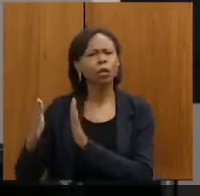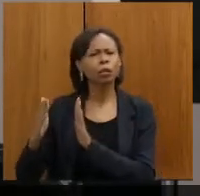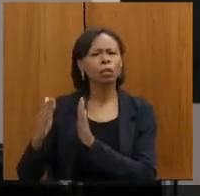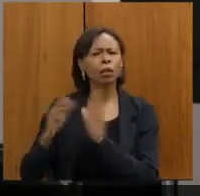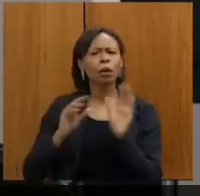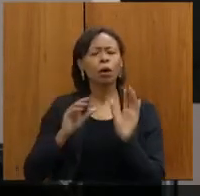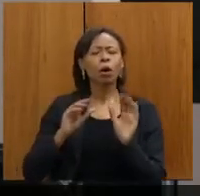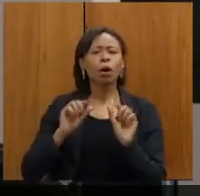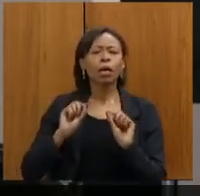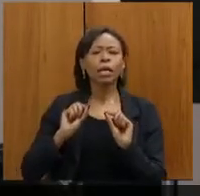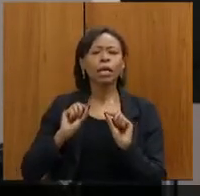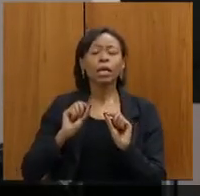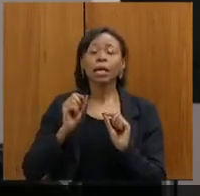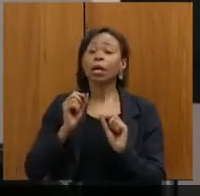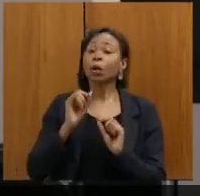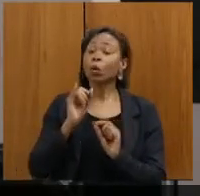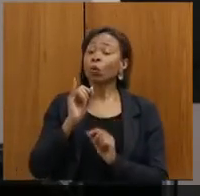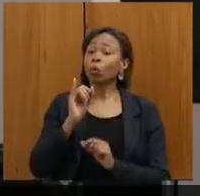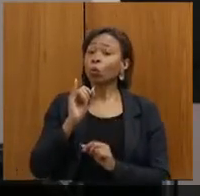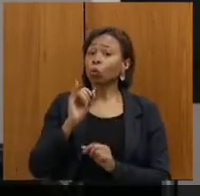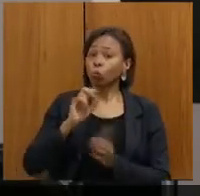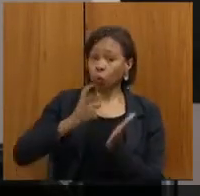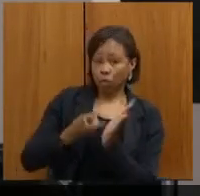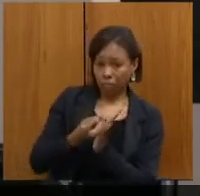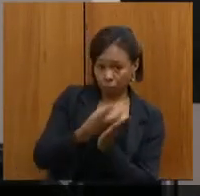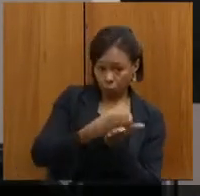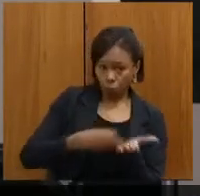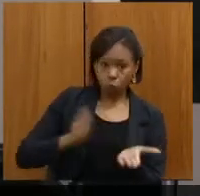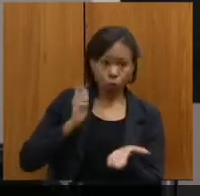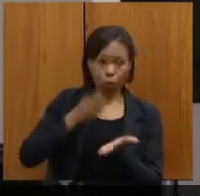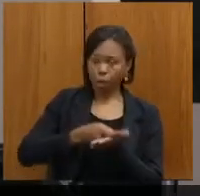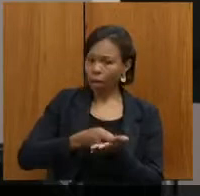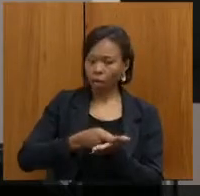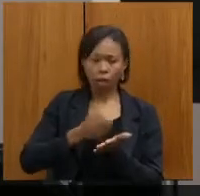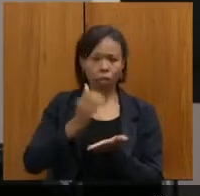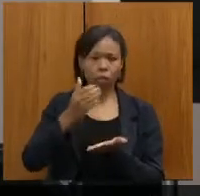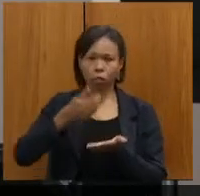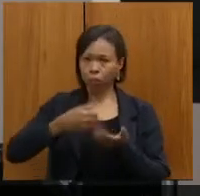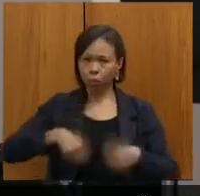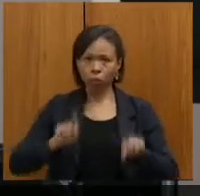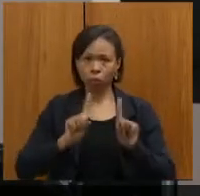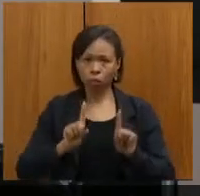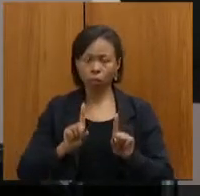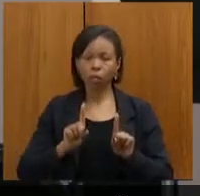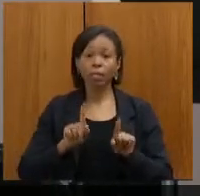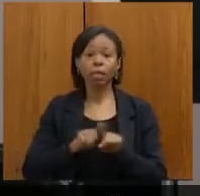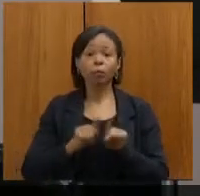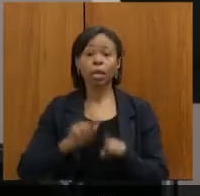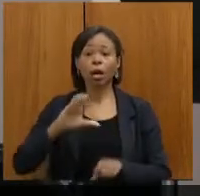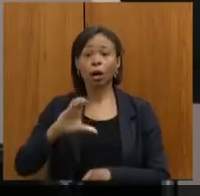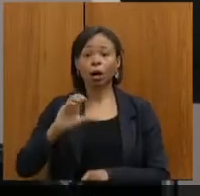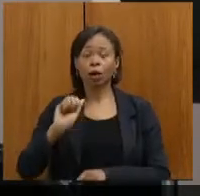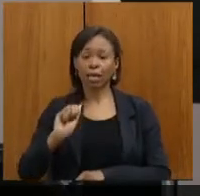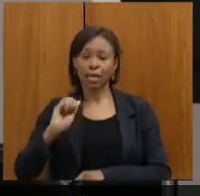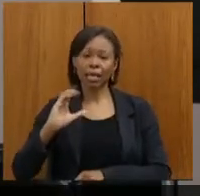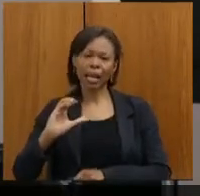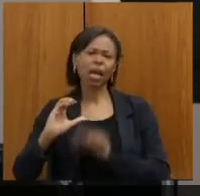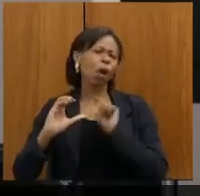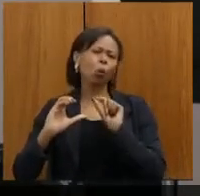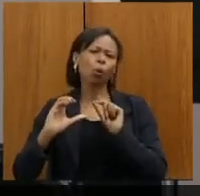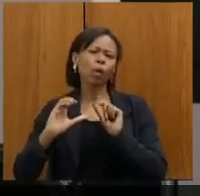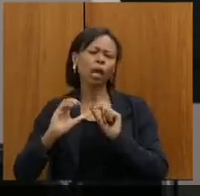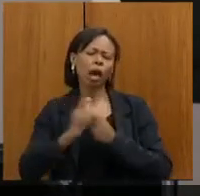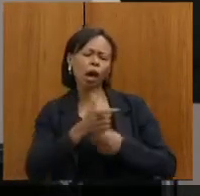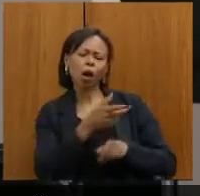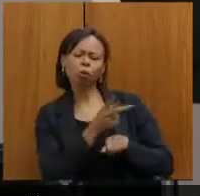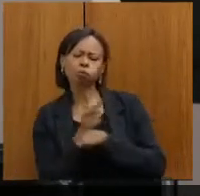aos militares das Forças Armadas e aos craques para quem não sabe o que é crack é o caçador O Atirador